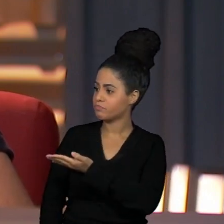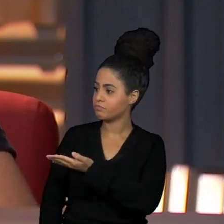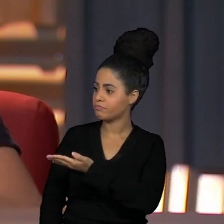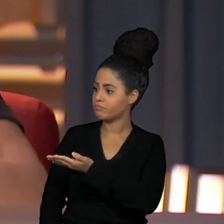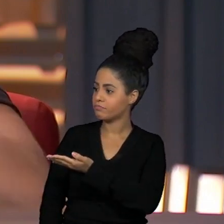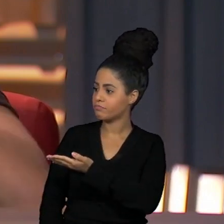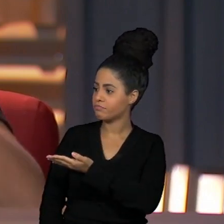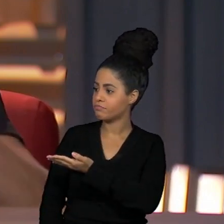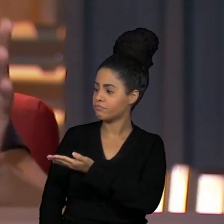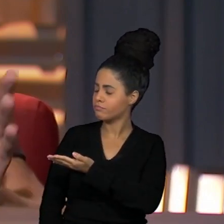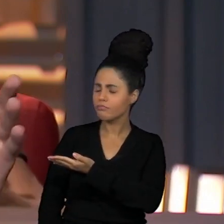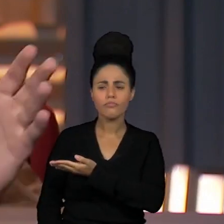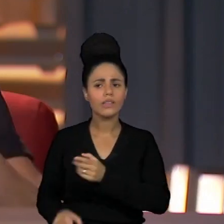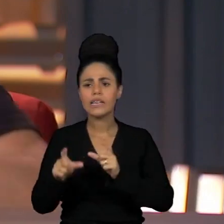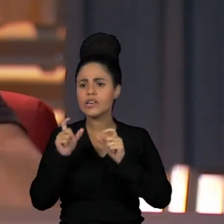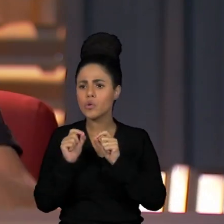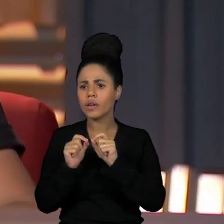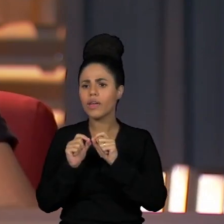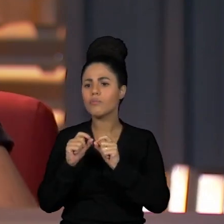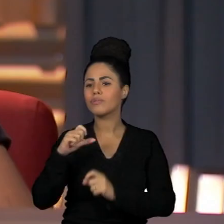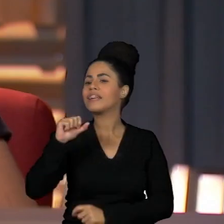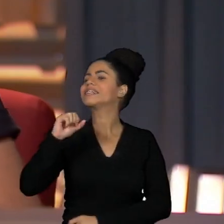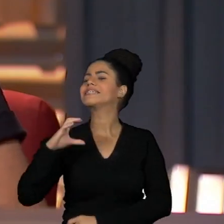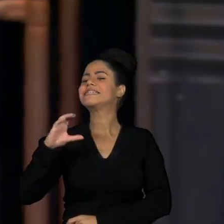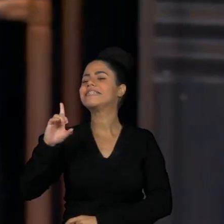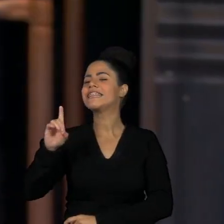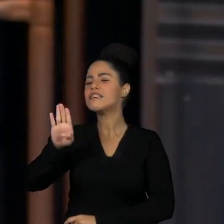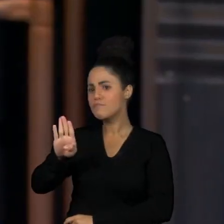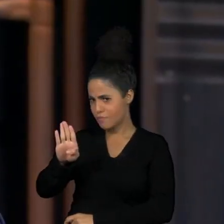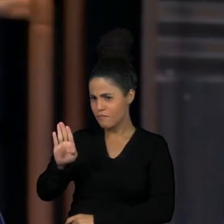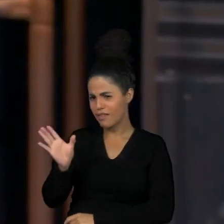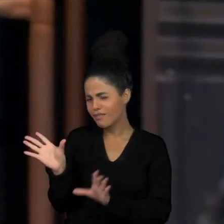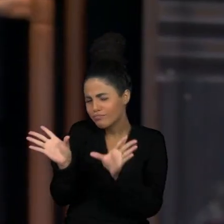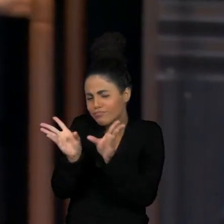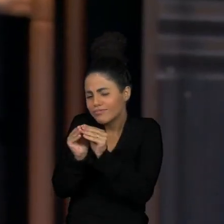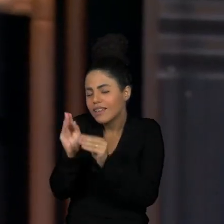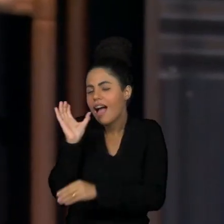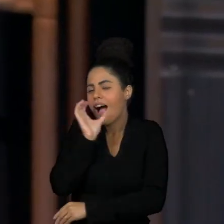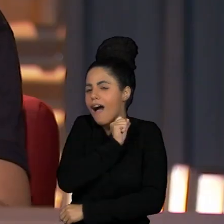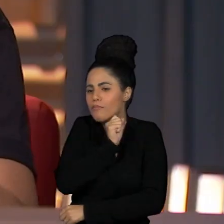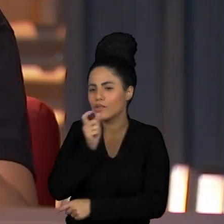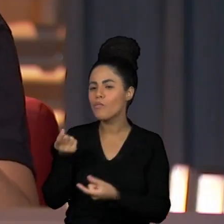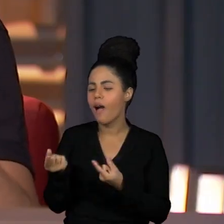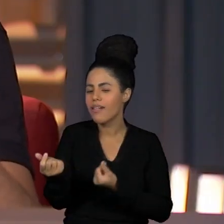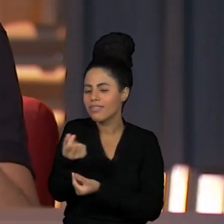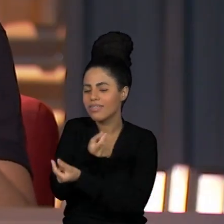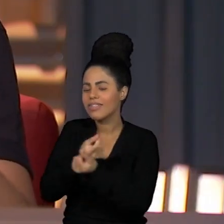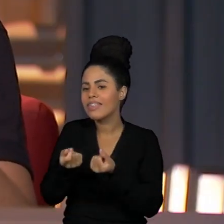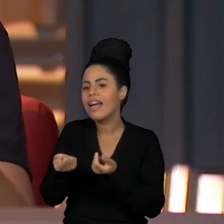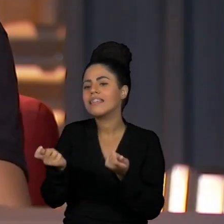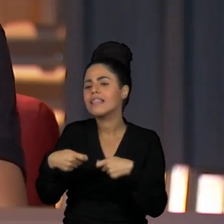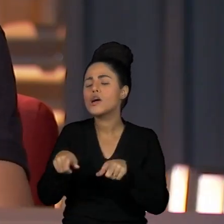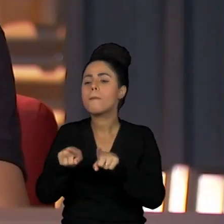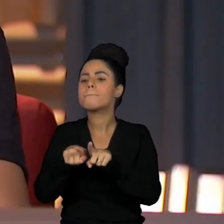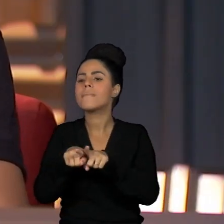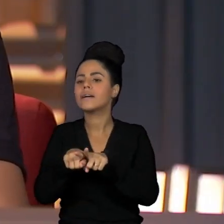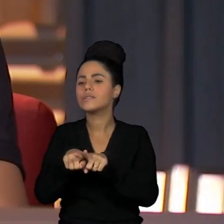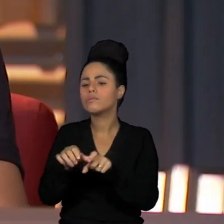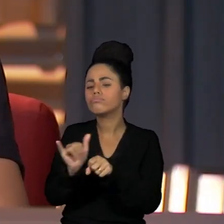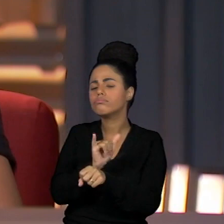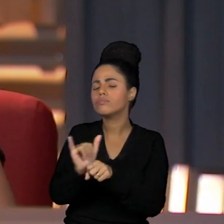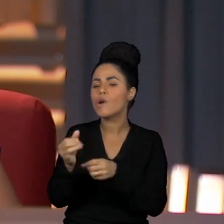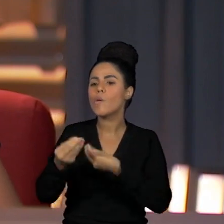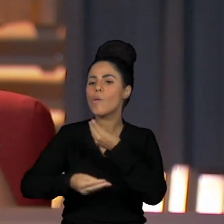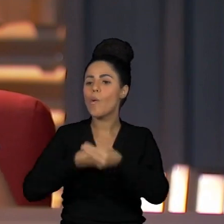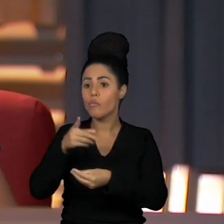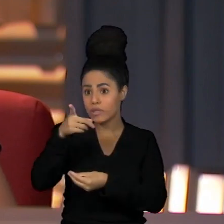Bancário. Sem muita sigla aqui, para não confundir ninguém. Para não entrar no economês. Exato. Mas assim, na prática é isso que eu falei. Você pega o